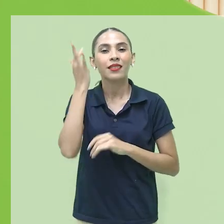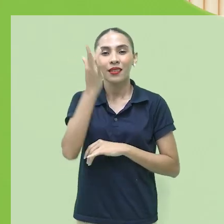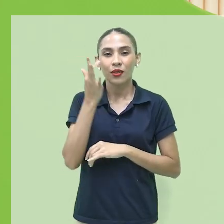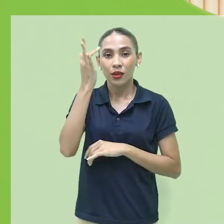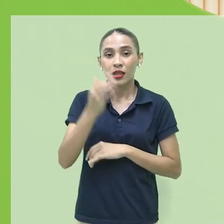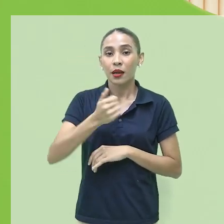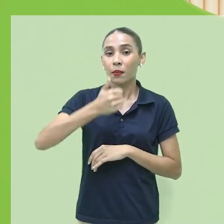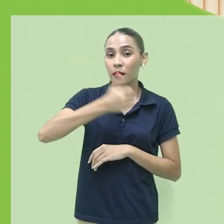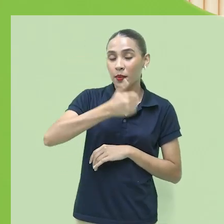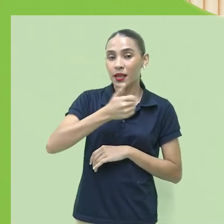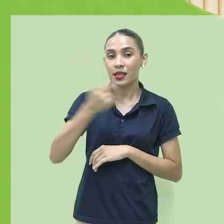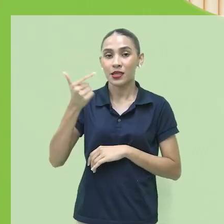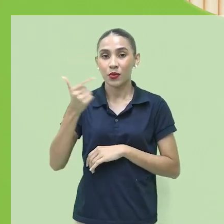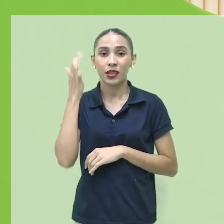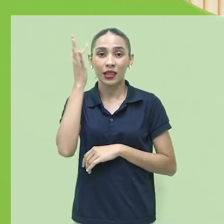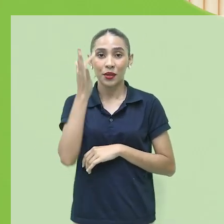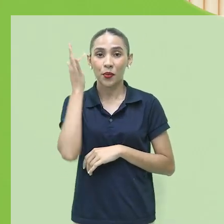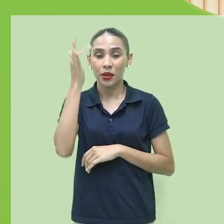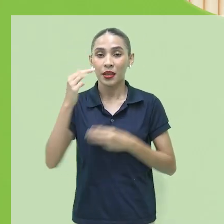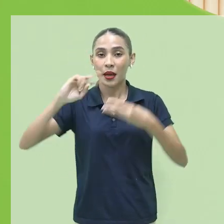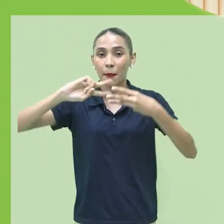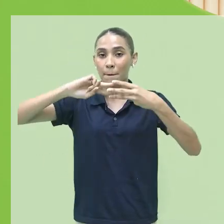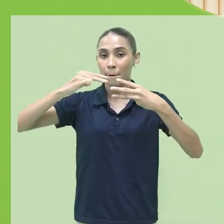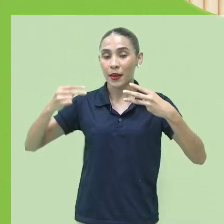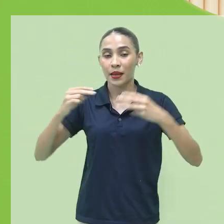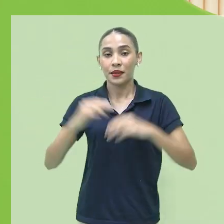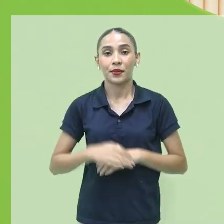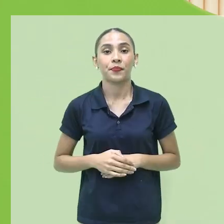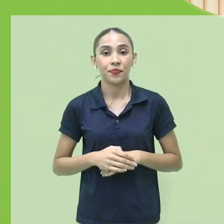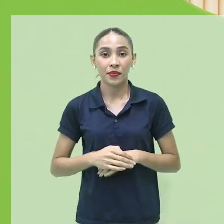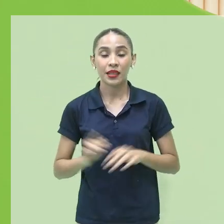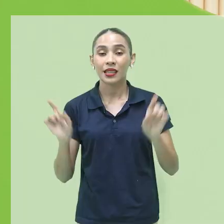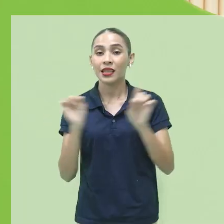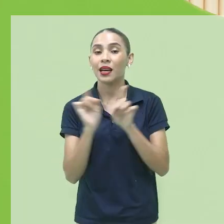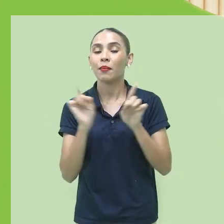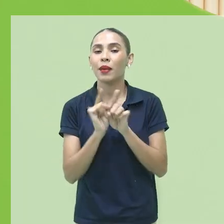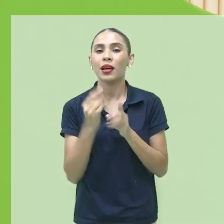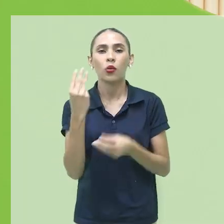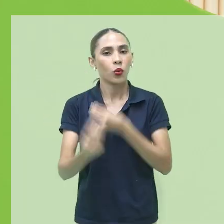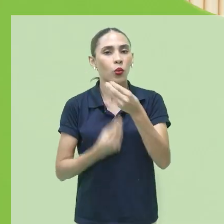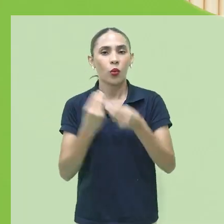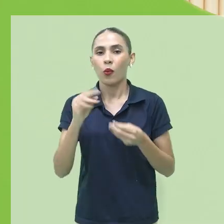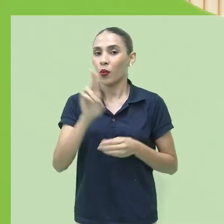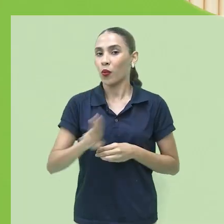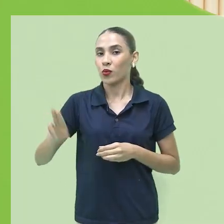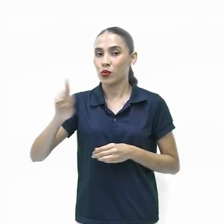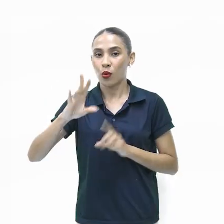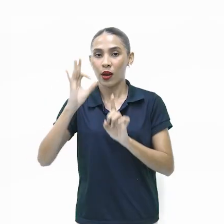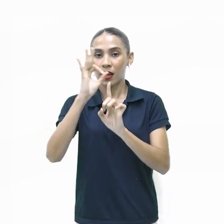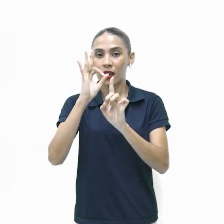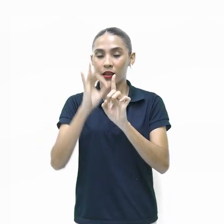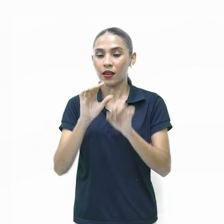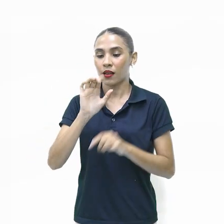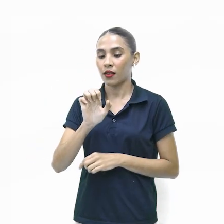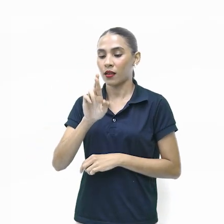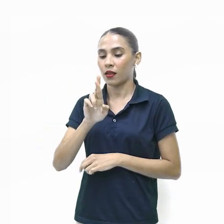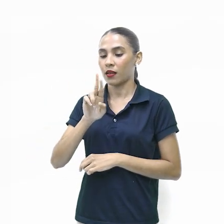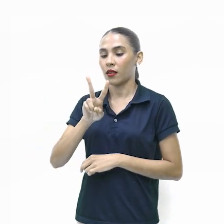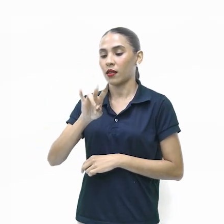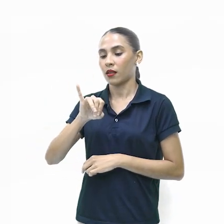a gente vai observar, a primeira e a segunda lei de Mendel. Né? Então, vamos observar como ele usou as ervilhas nesse